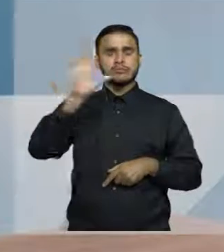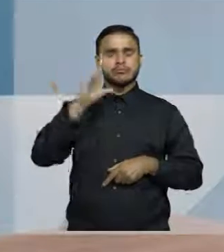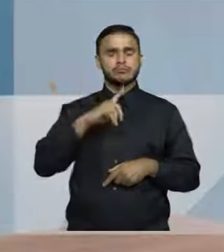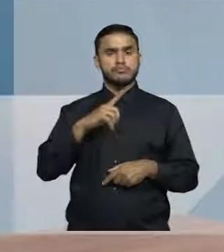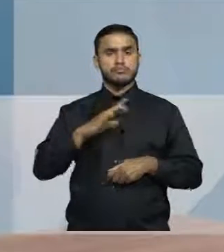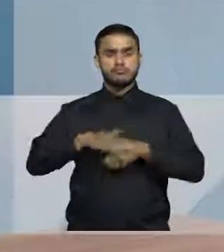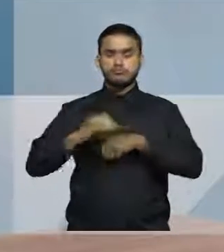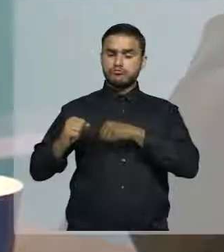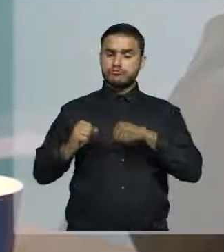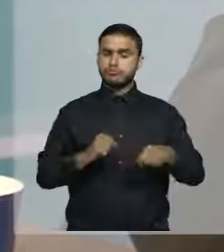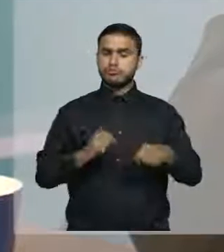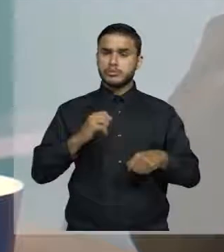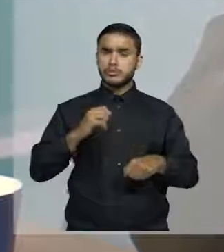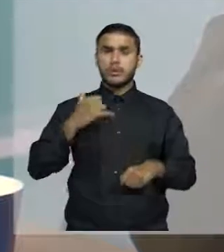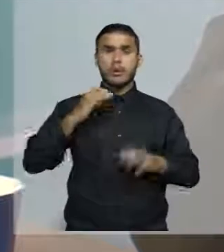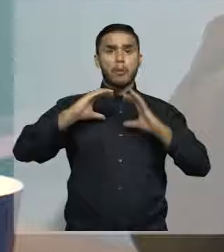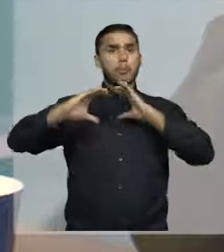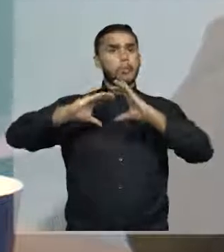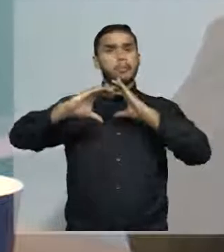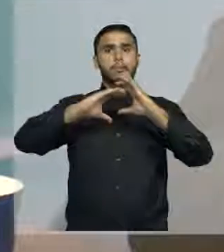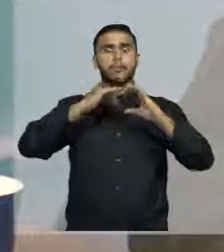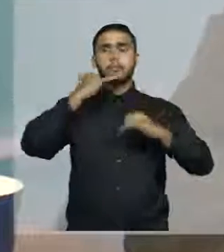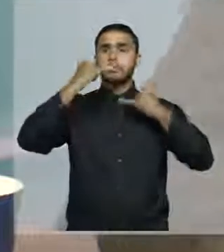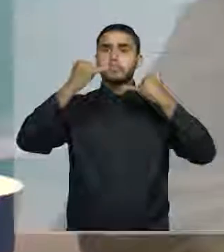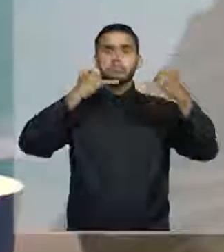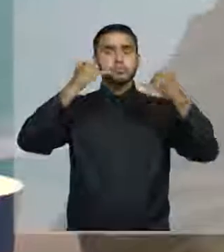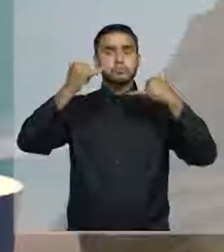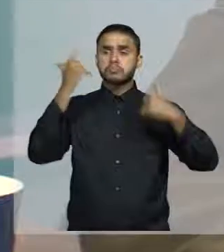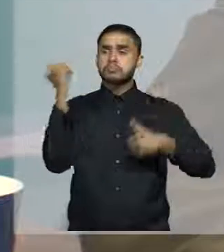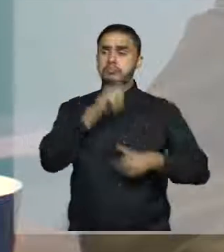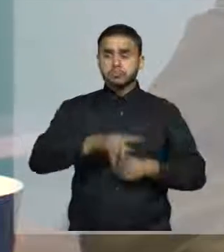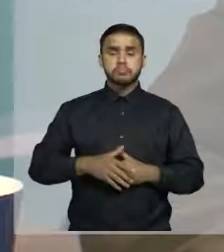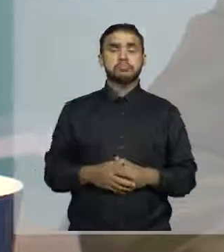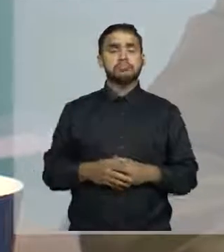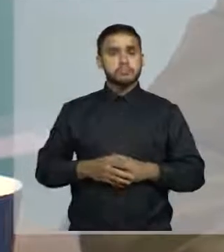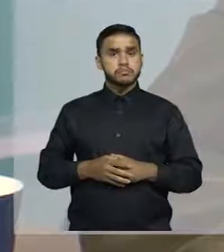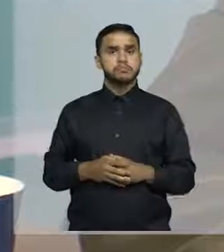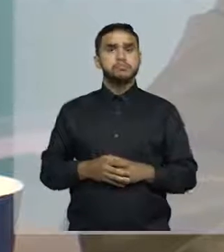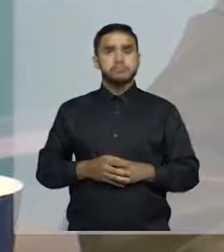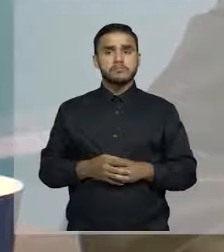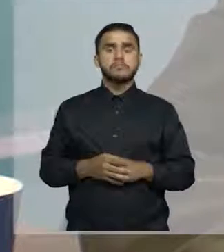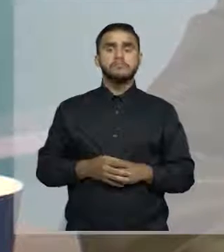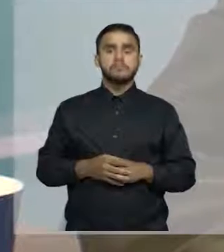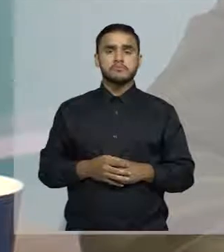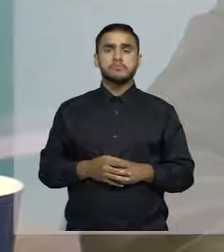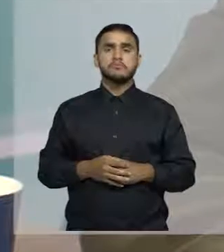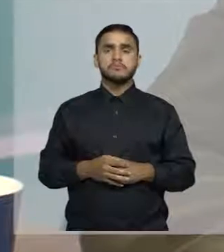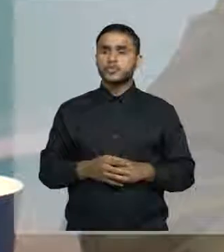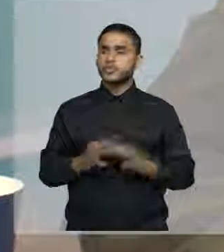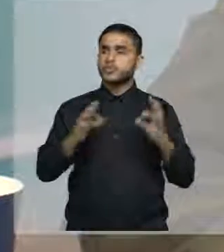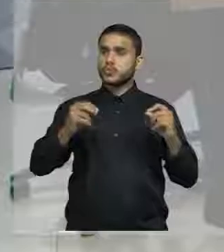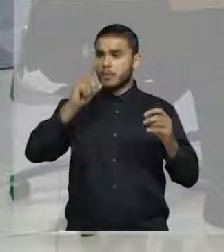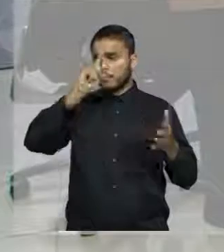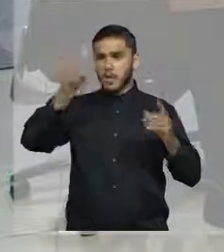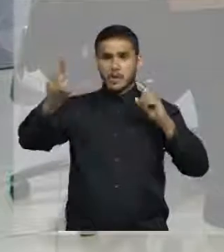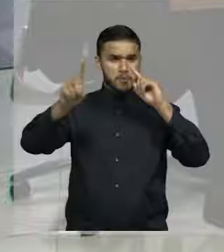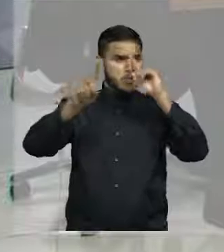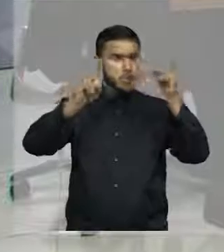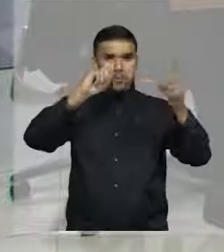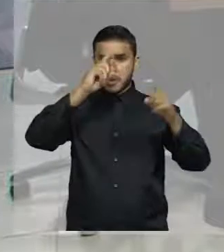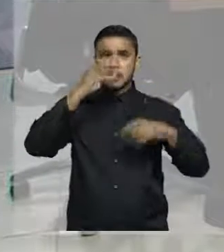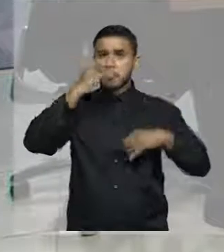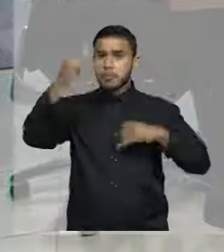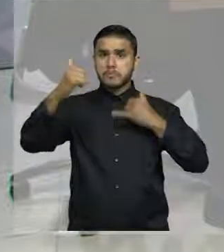elas têm, a comunicação permanentemente quase que livre que eles têm com o mundo exterior para dar esses comandos todos. Não